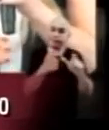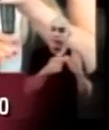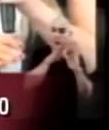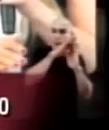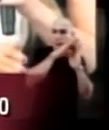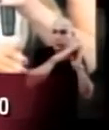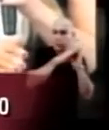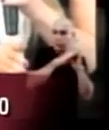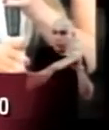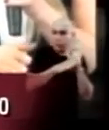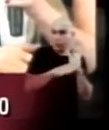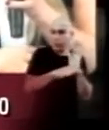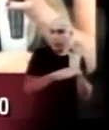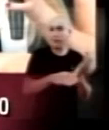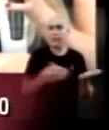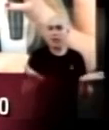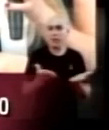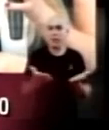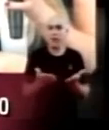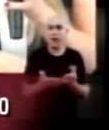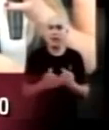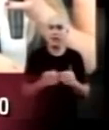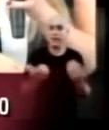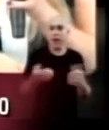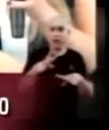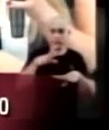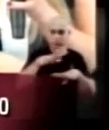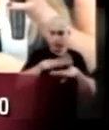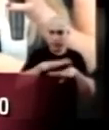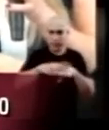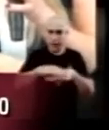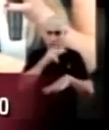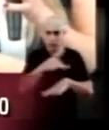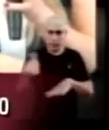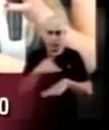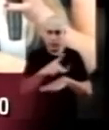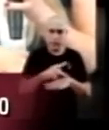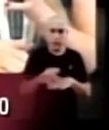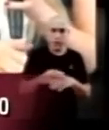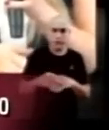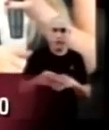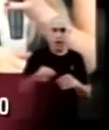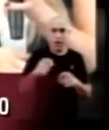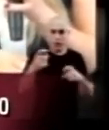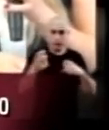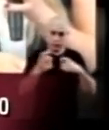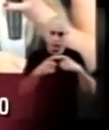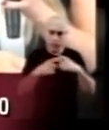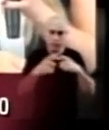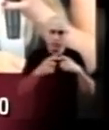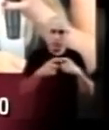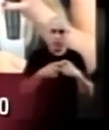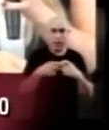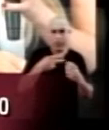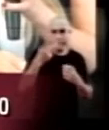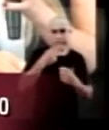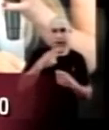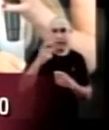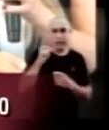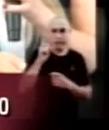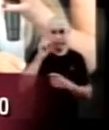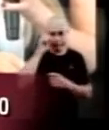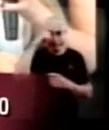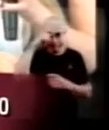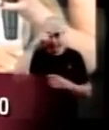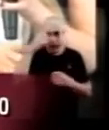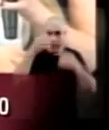agora, corroborando com os dados do professor Dimitar, com as lives que o Dr. Aldenis também tem feito, essa queda desde o começo de